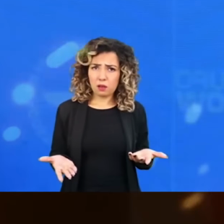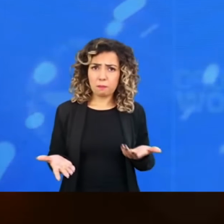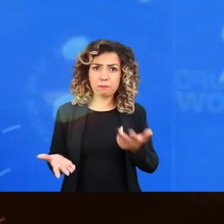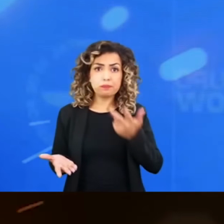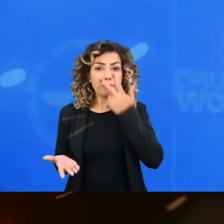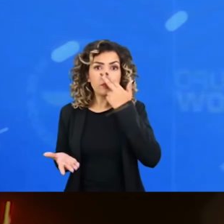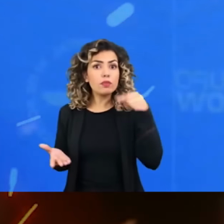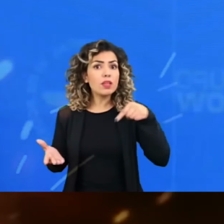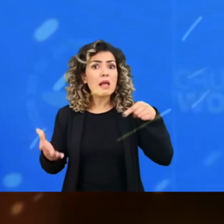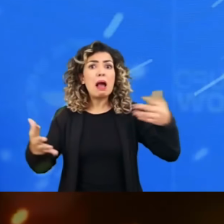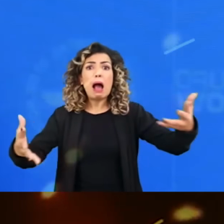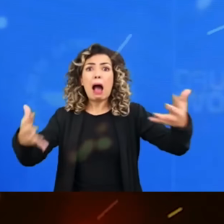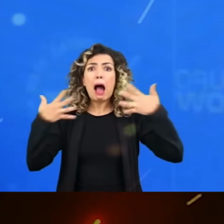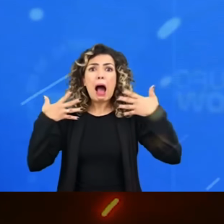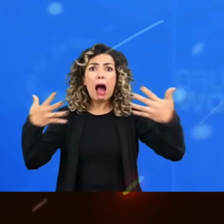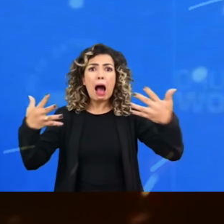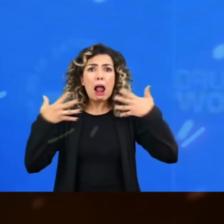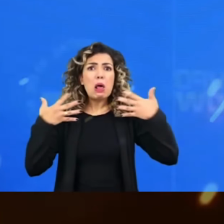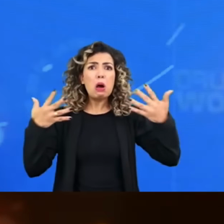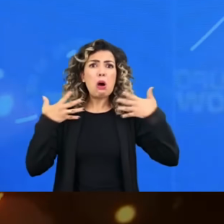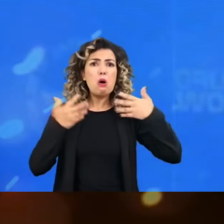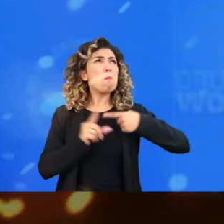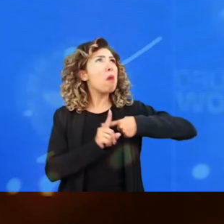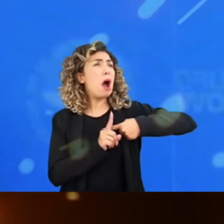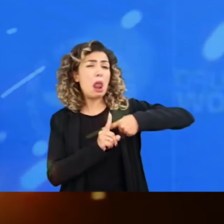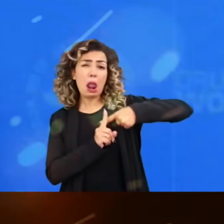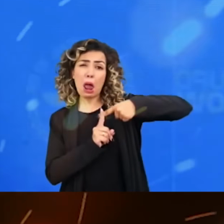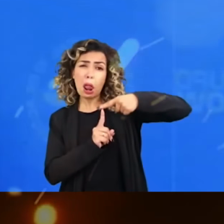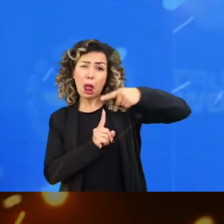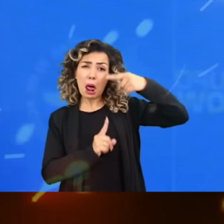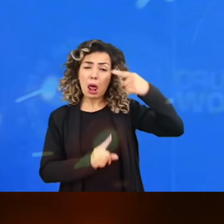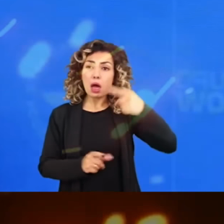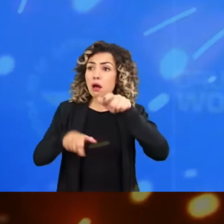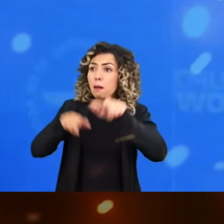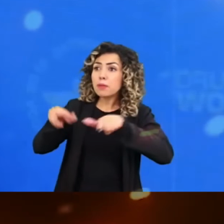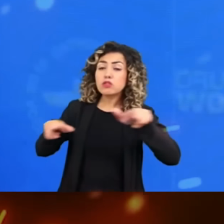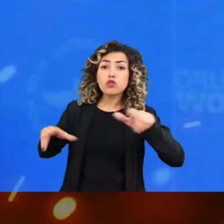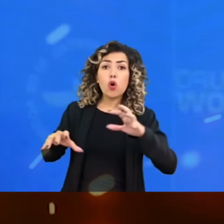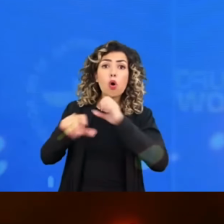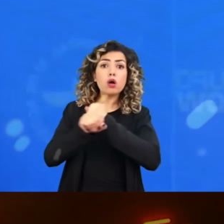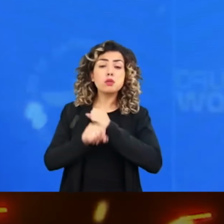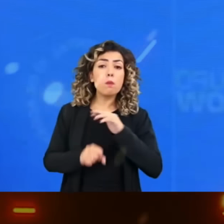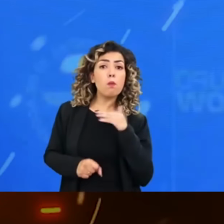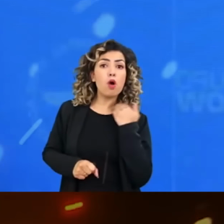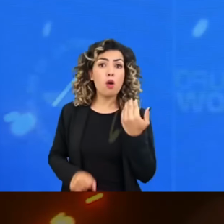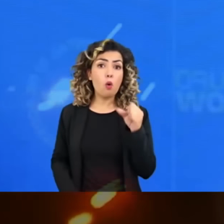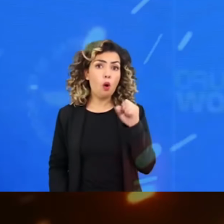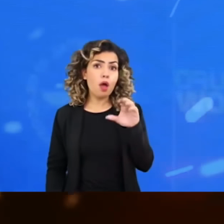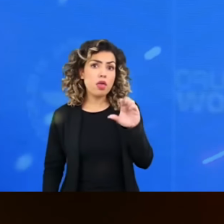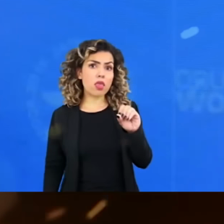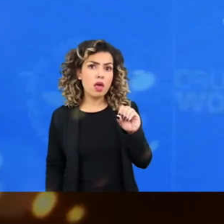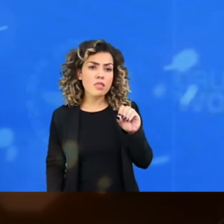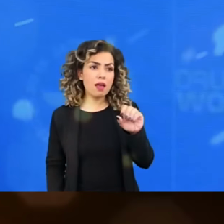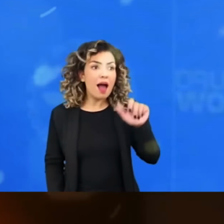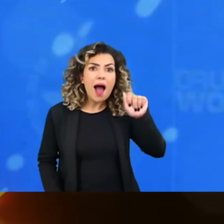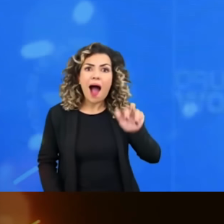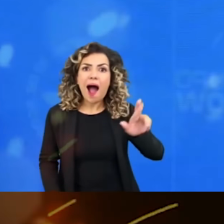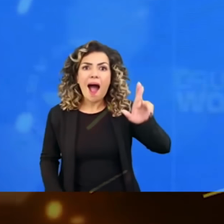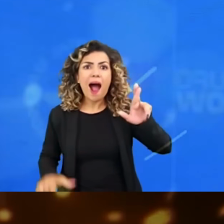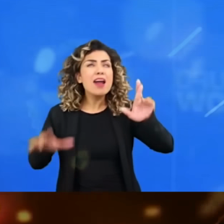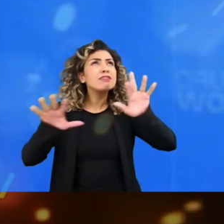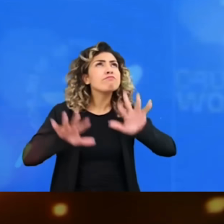pessoas a última vez que eu vi no noticiário ninguém também tá falando disso você imagina ter o pior ar do mundo e a grande